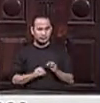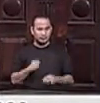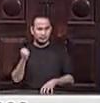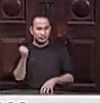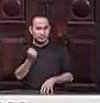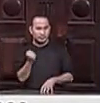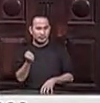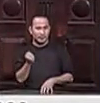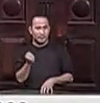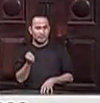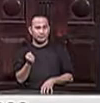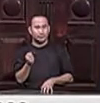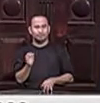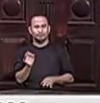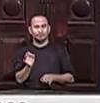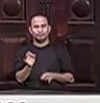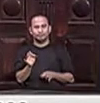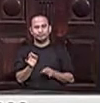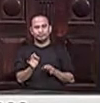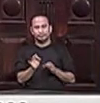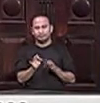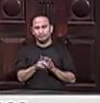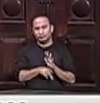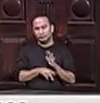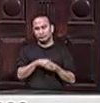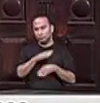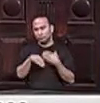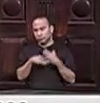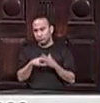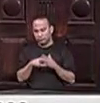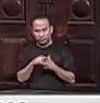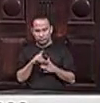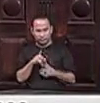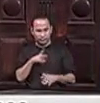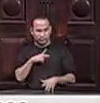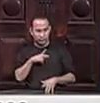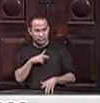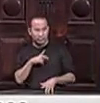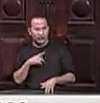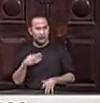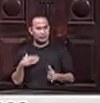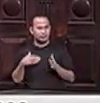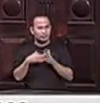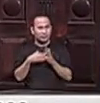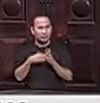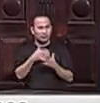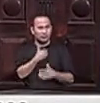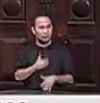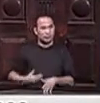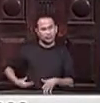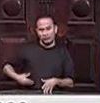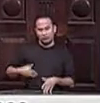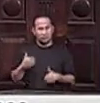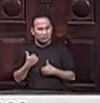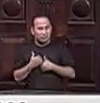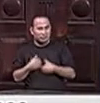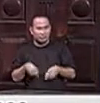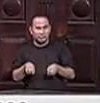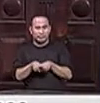um projeto inteiro que não diz respeito apenas aos vencimentos do governador, do vice e